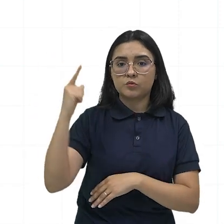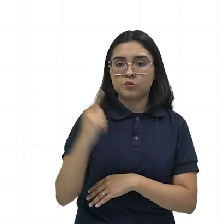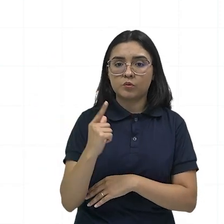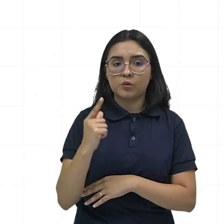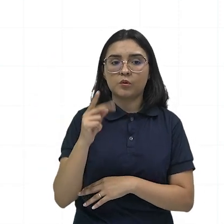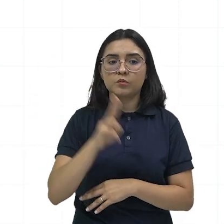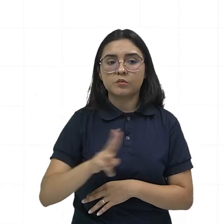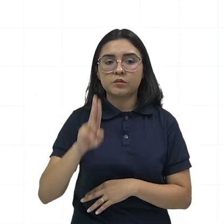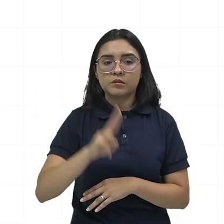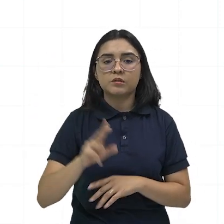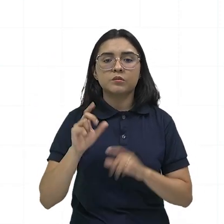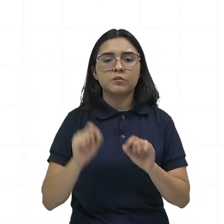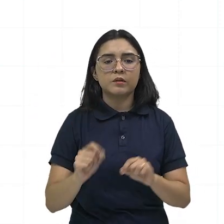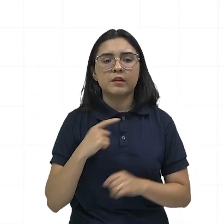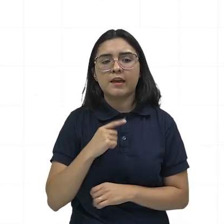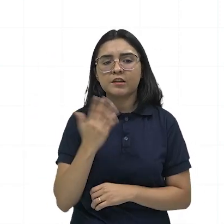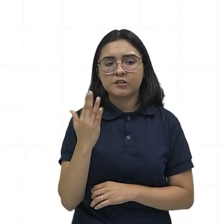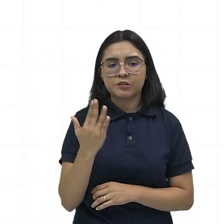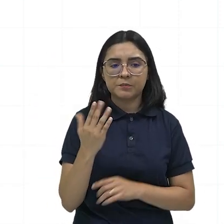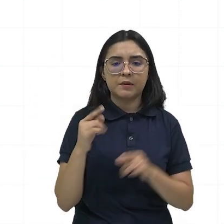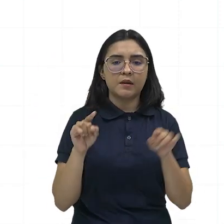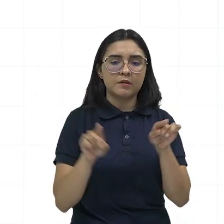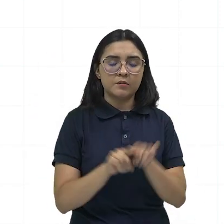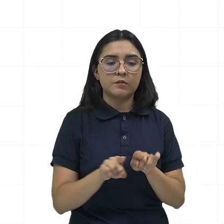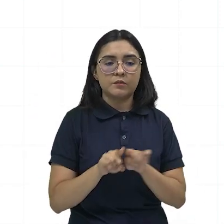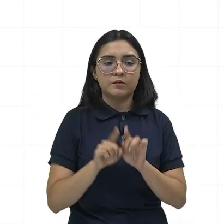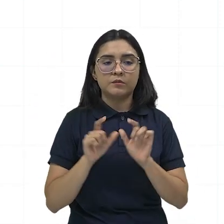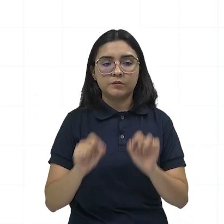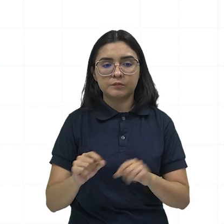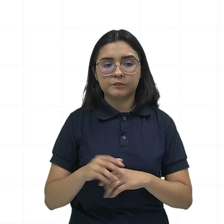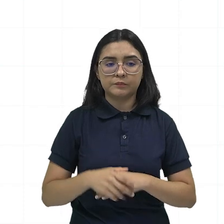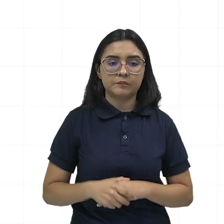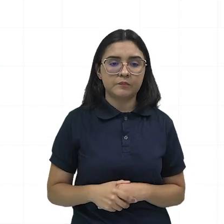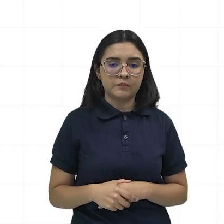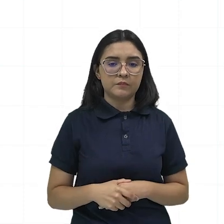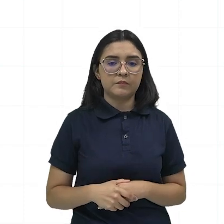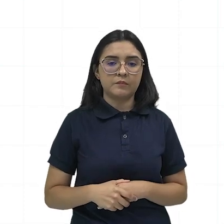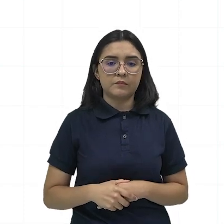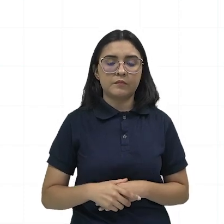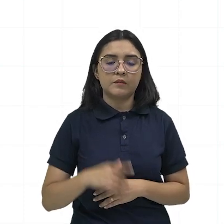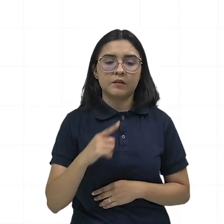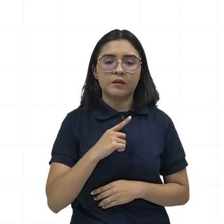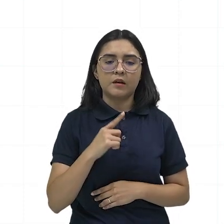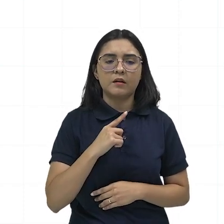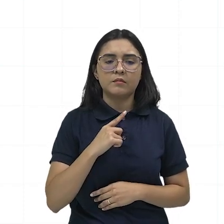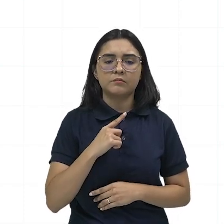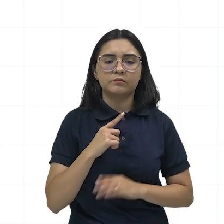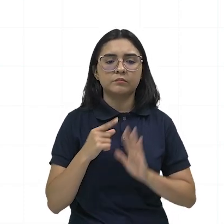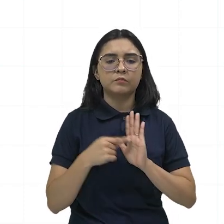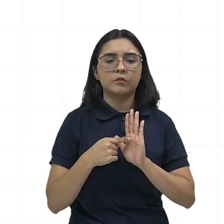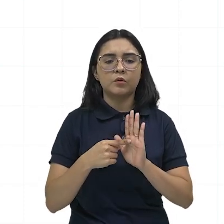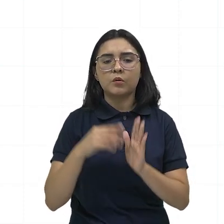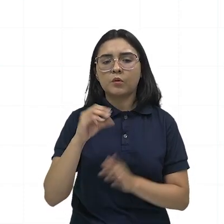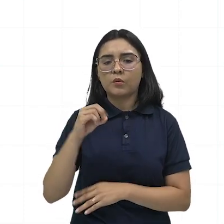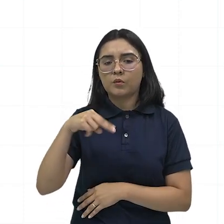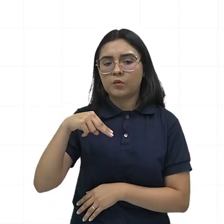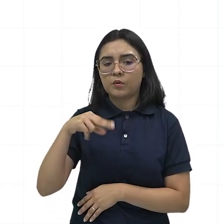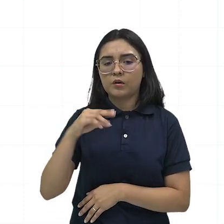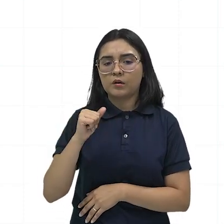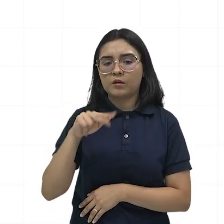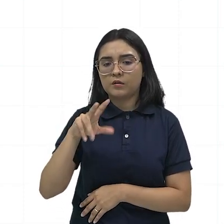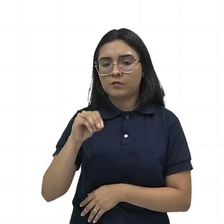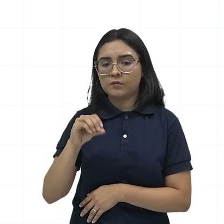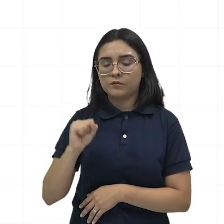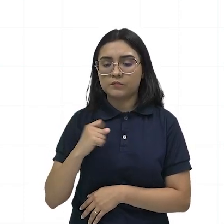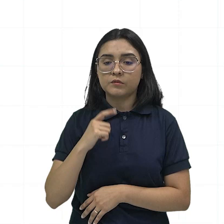de espelhos côncavos apontados para uma torre, que por sua vez armazena